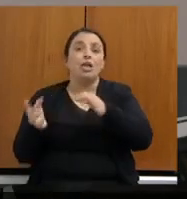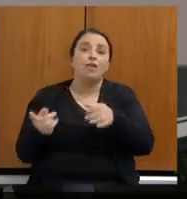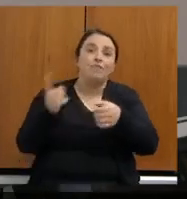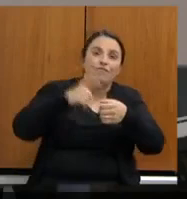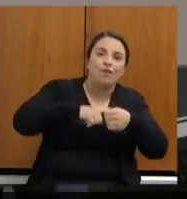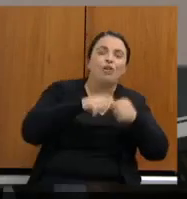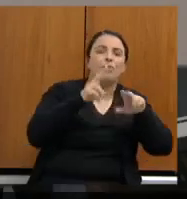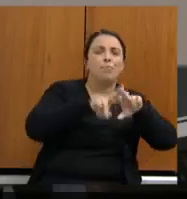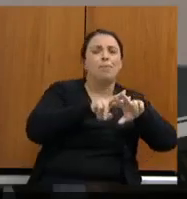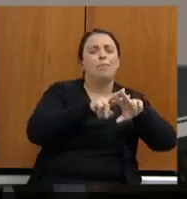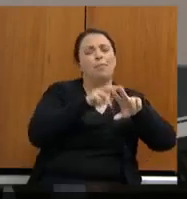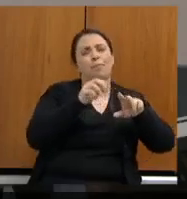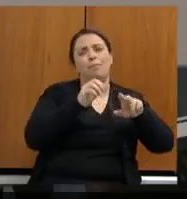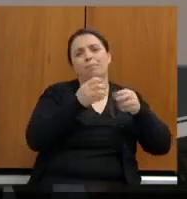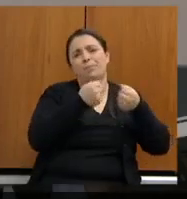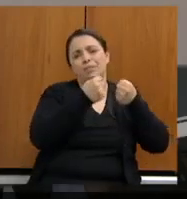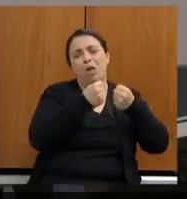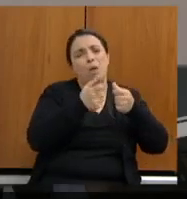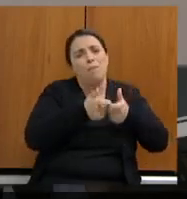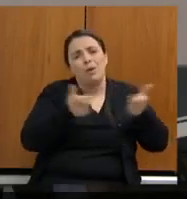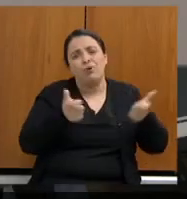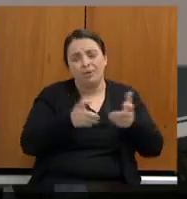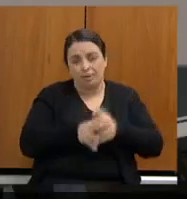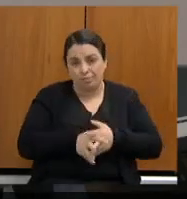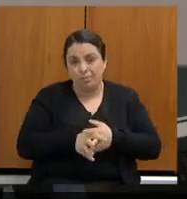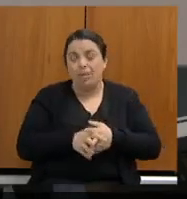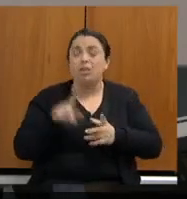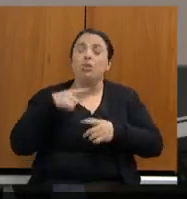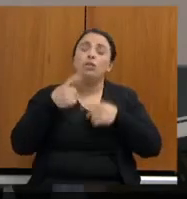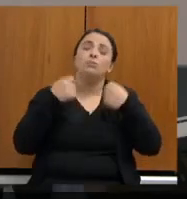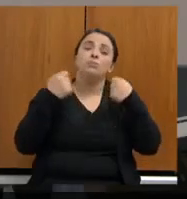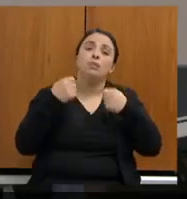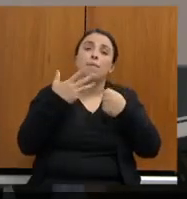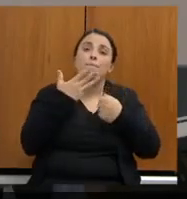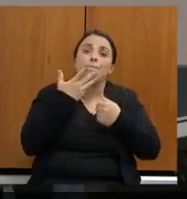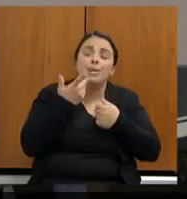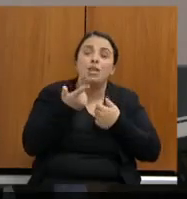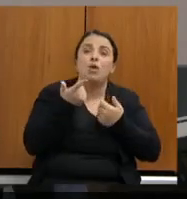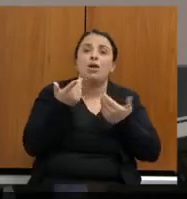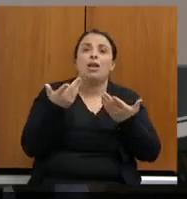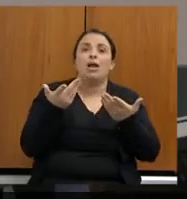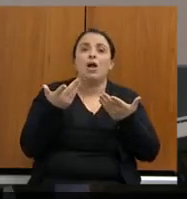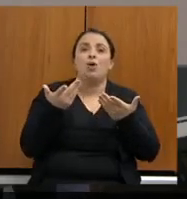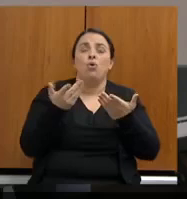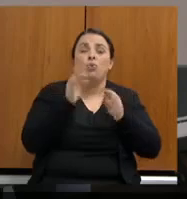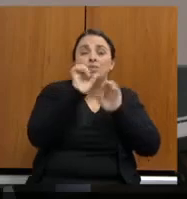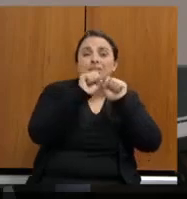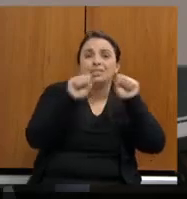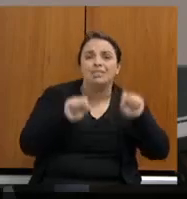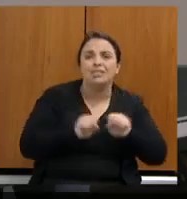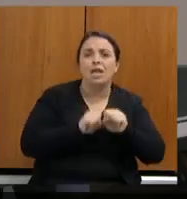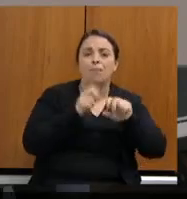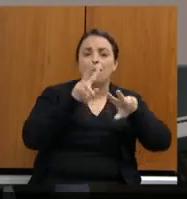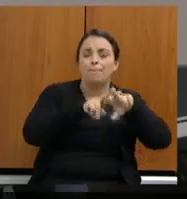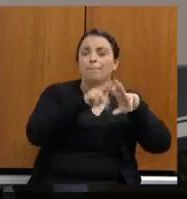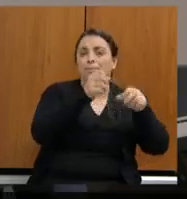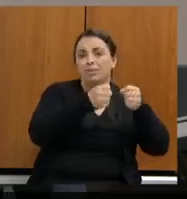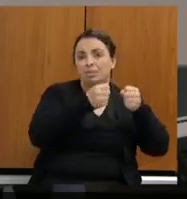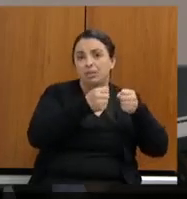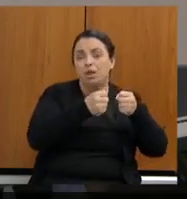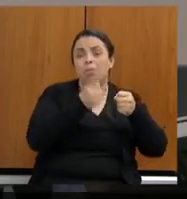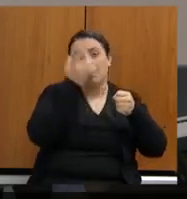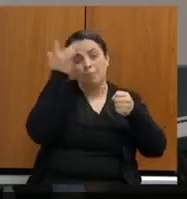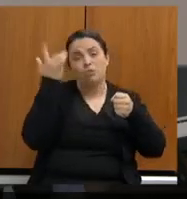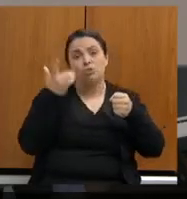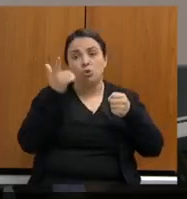mas também tenho que focar em Como melhorar o sistema penitenciário para que aqueles que são capazes de se recuperar